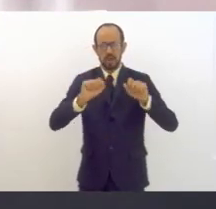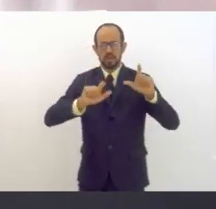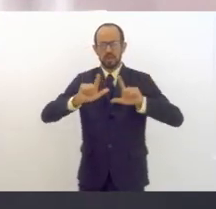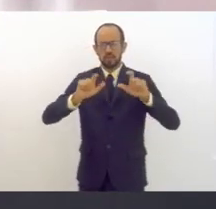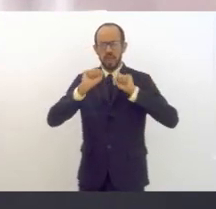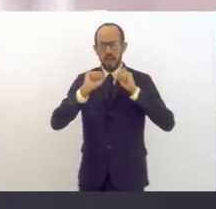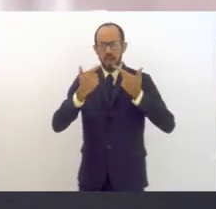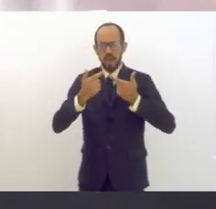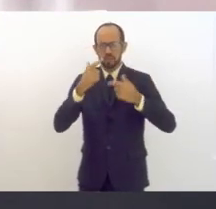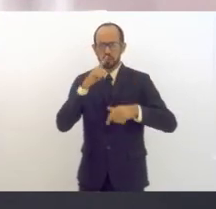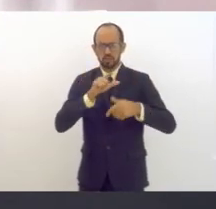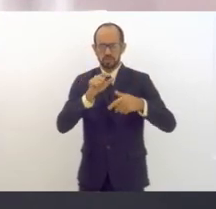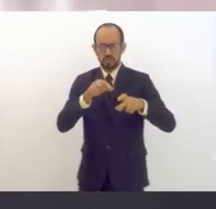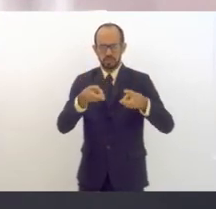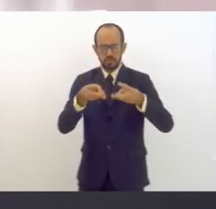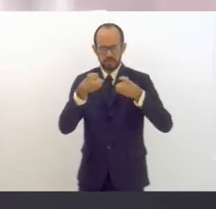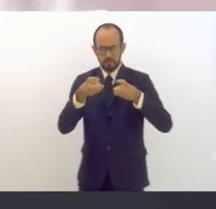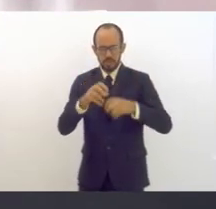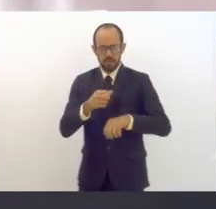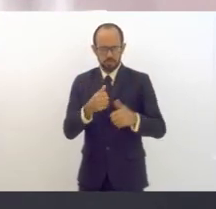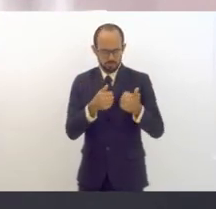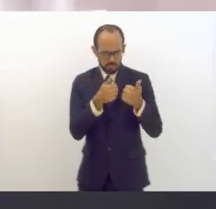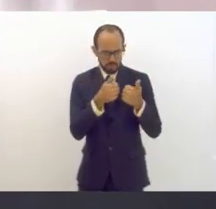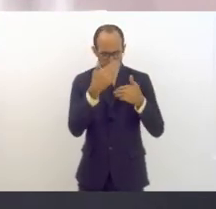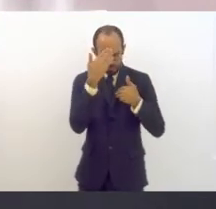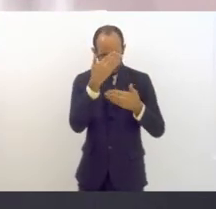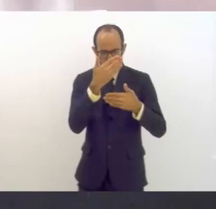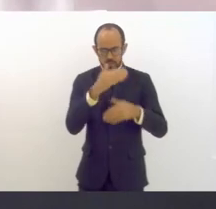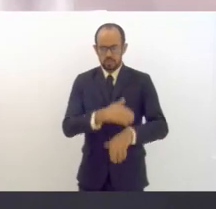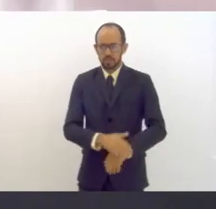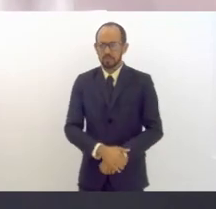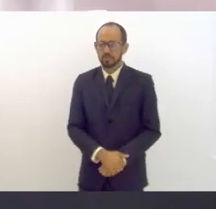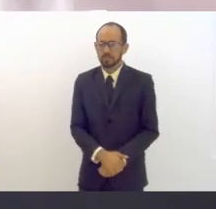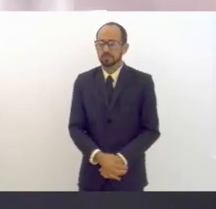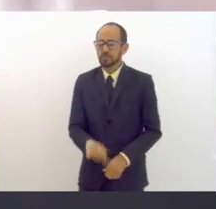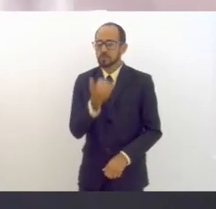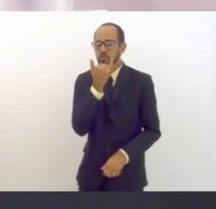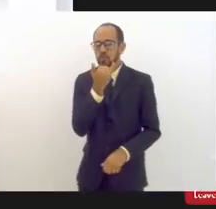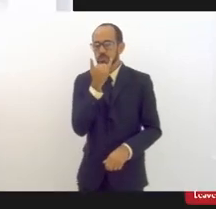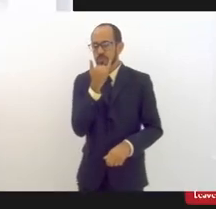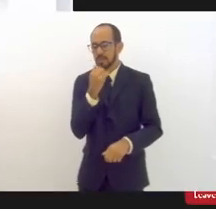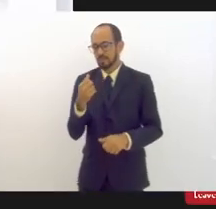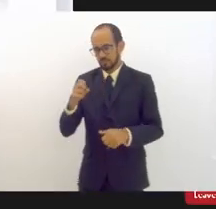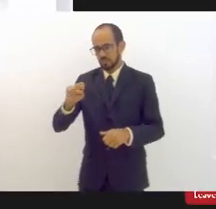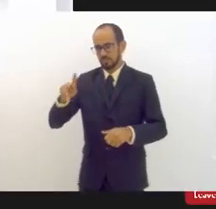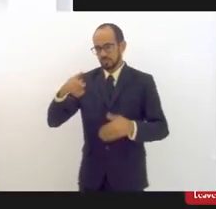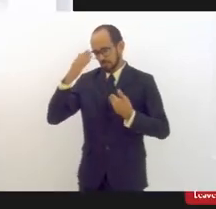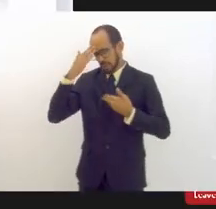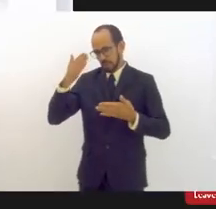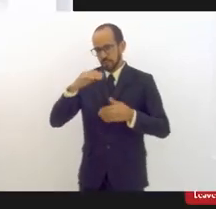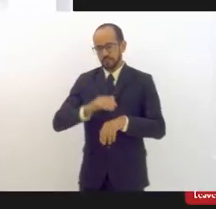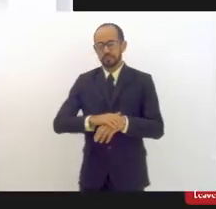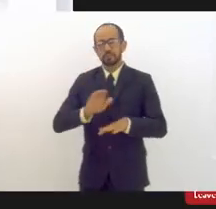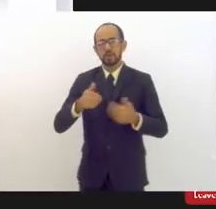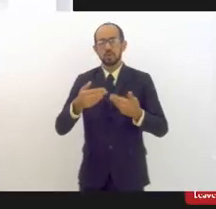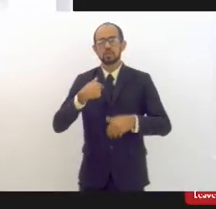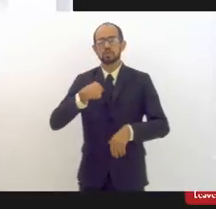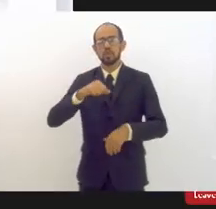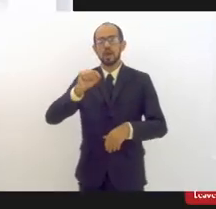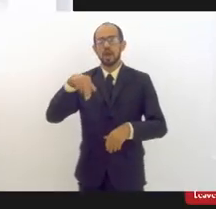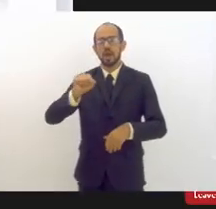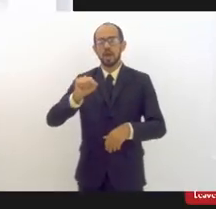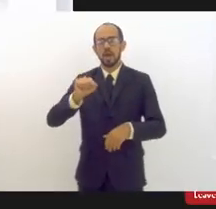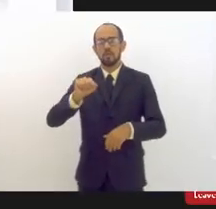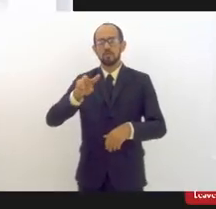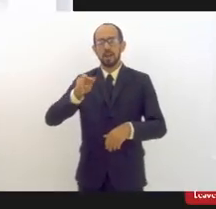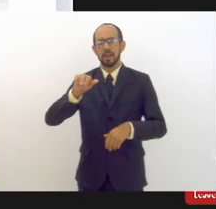ir identificando, tá bom? Obrigado, hein? Tá bom, muito obrigada, desculpa. Sou a professora Ana Valéria Dantas, subsecretária